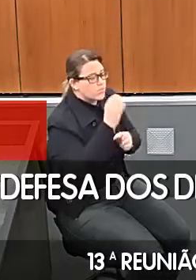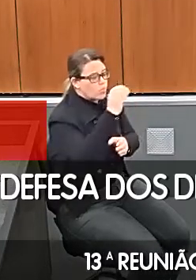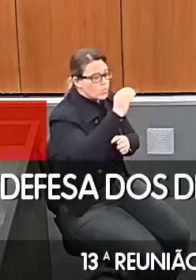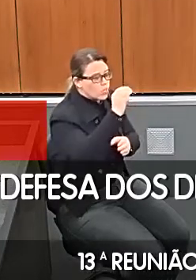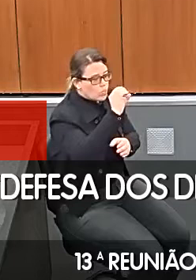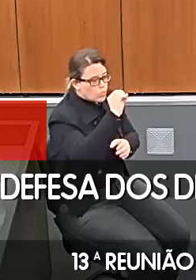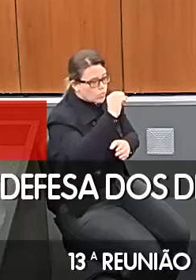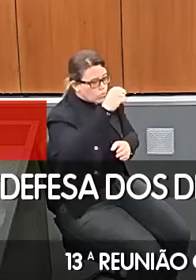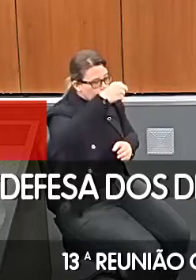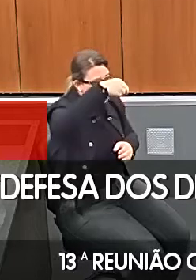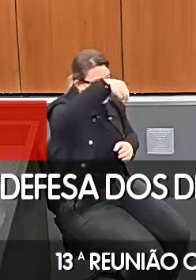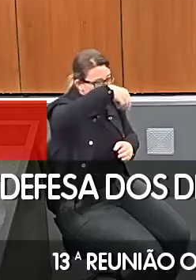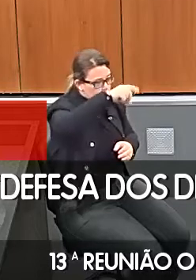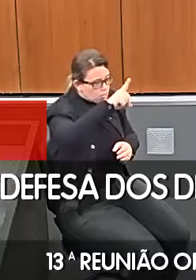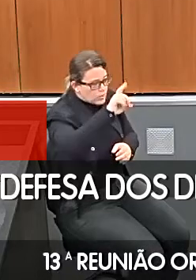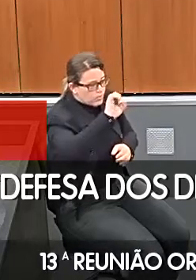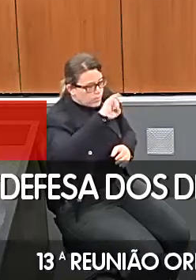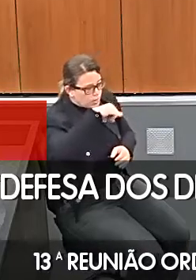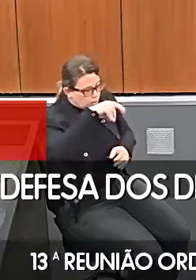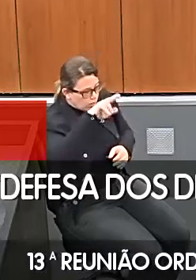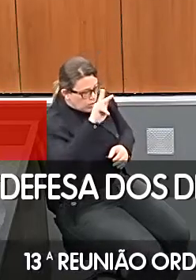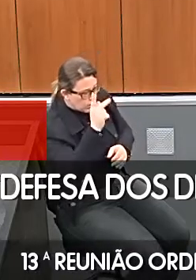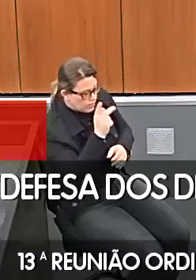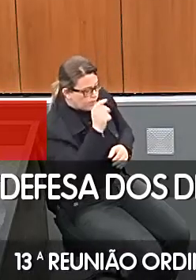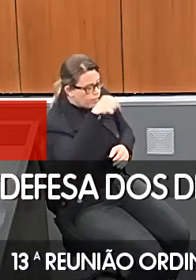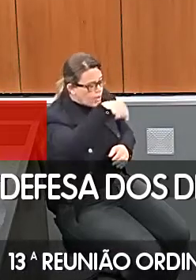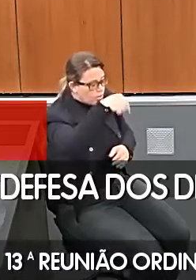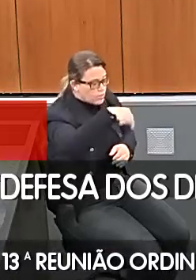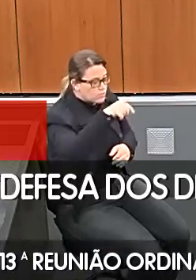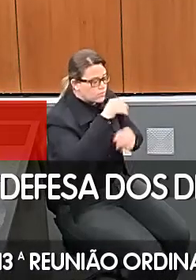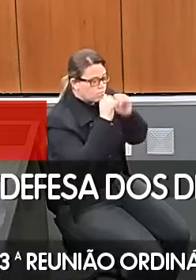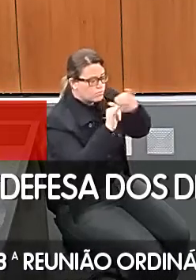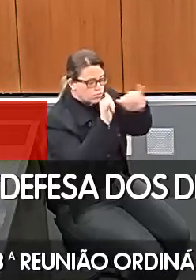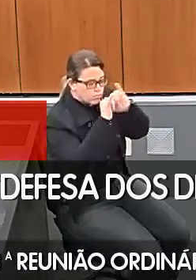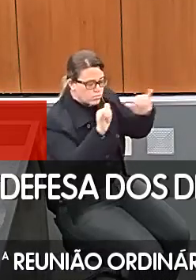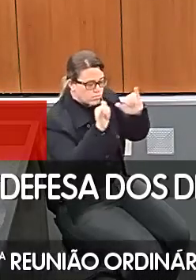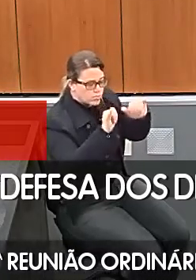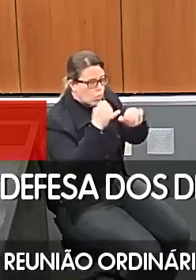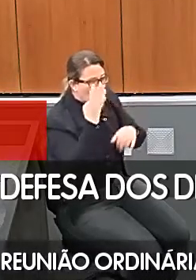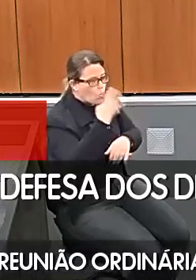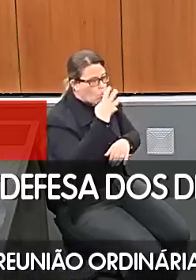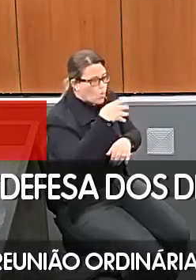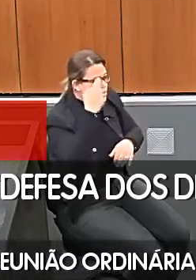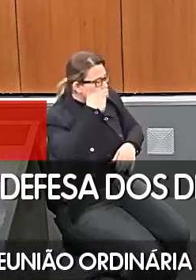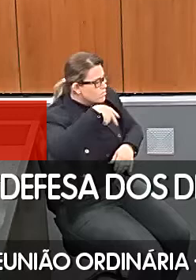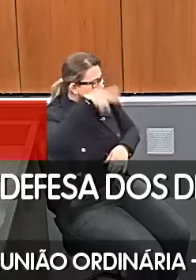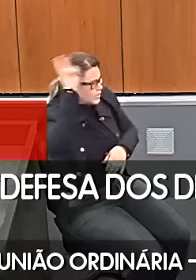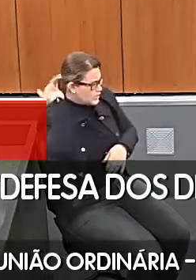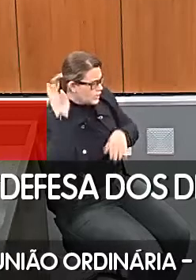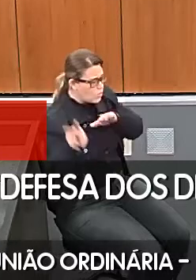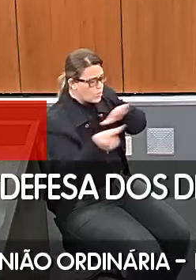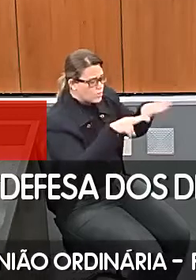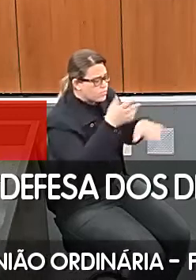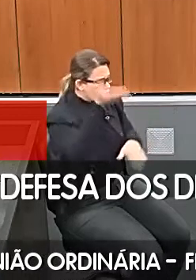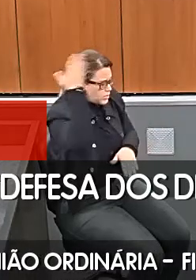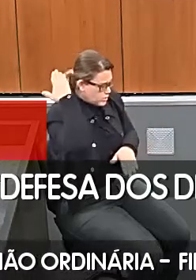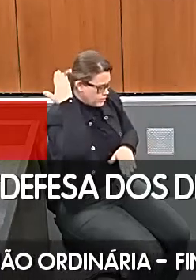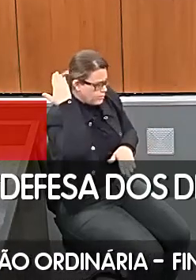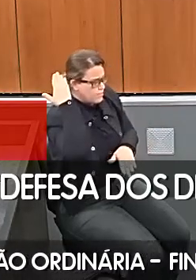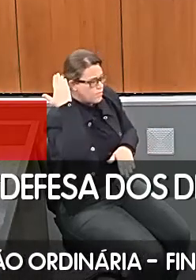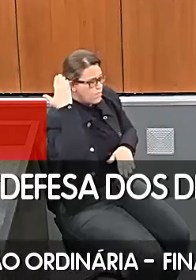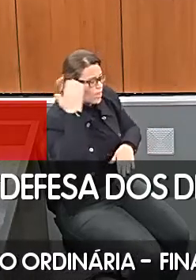CODEMIG, anunciou nesta quarta-feira, dia 16, quarta-feira passada, o treinamento